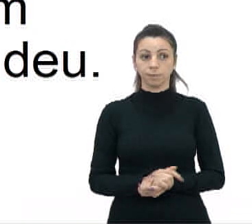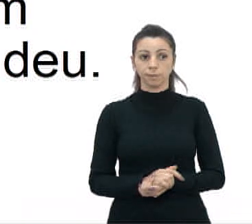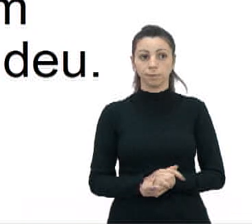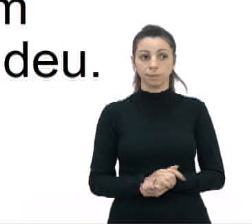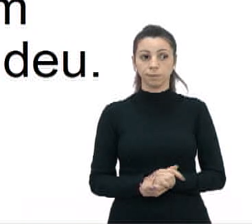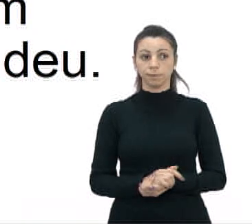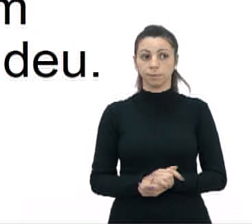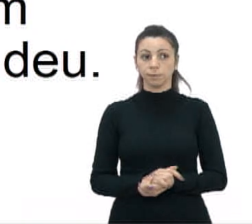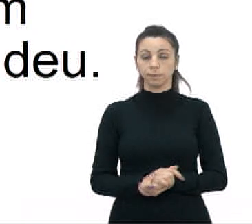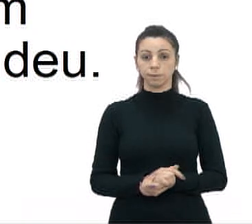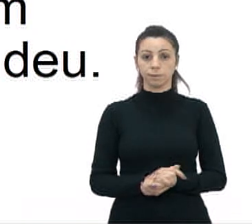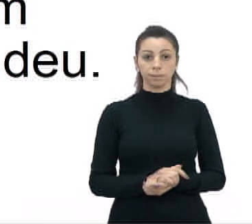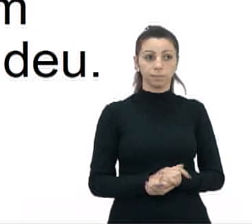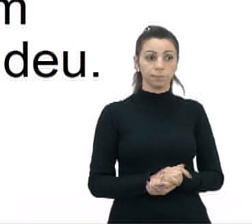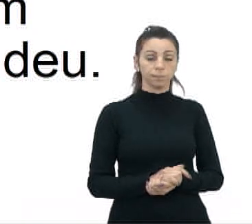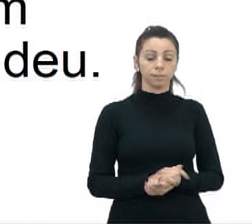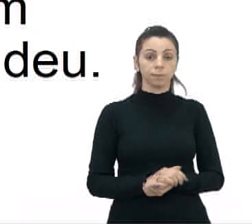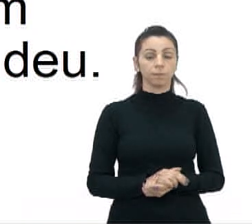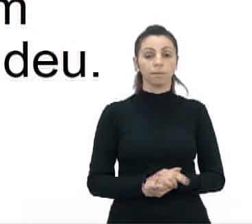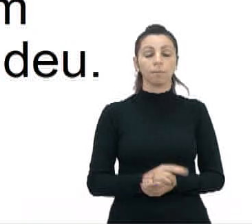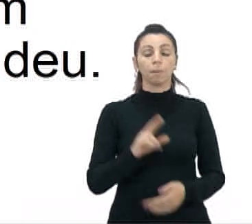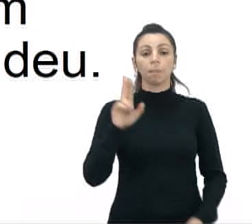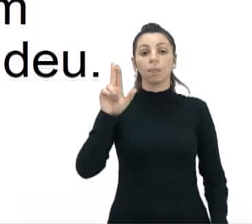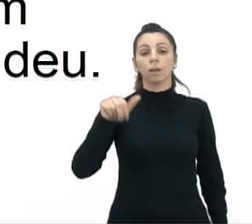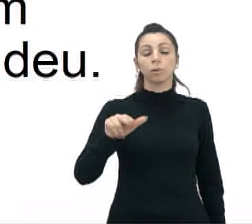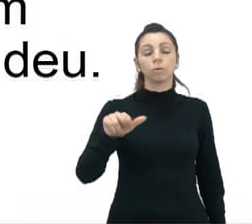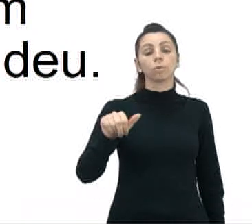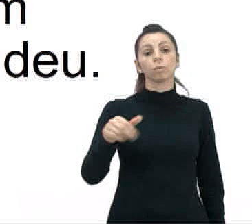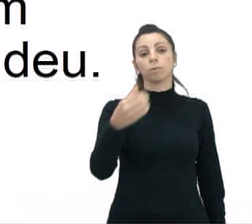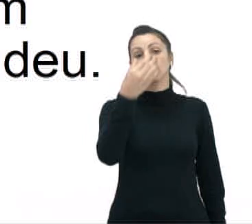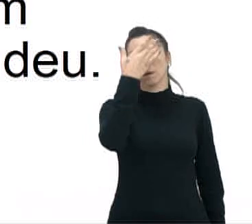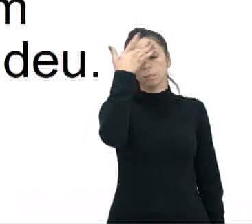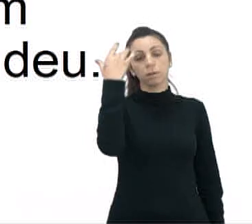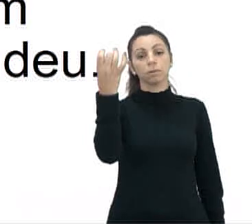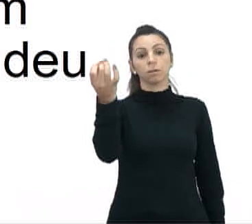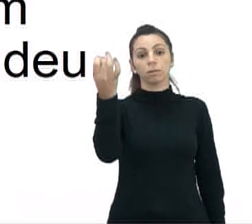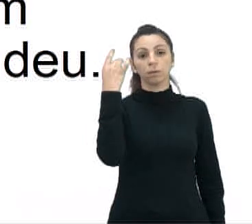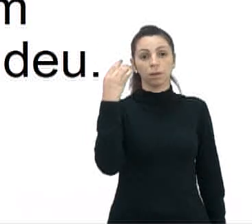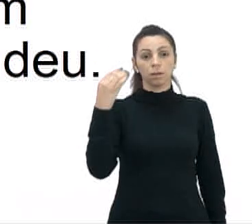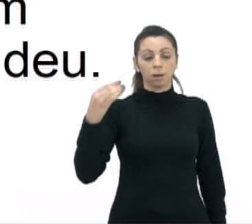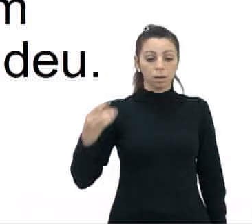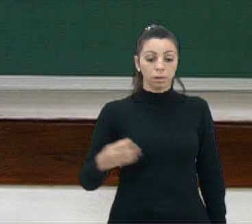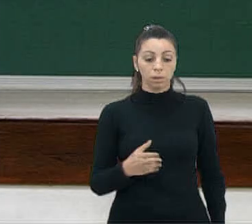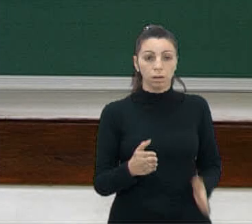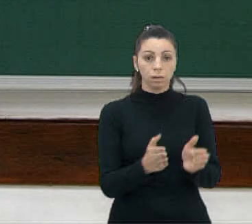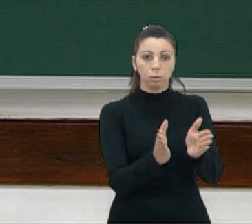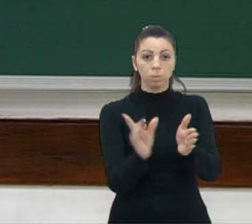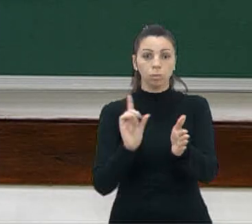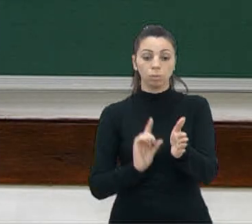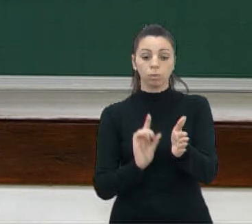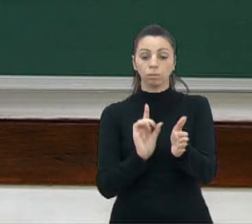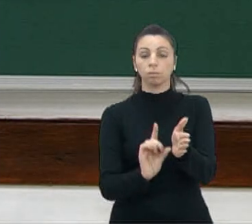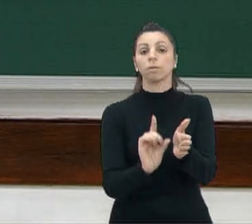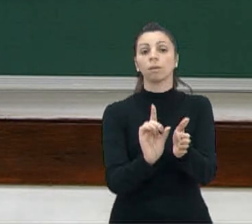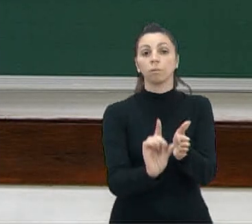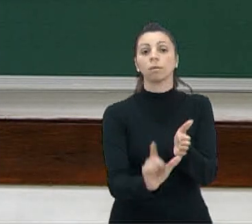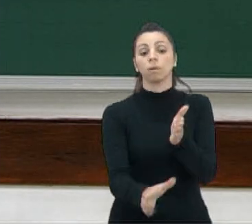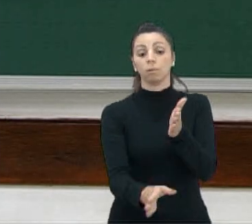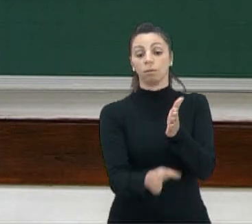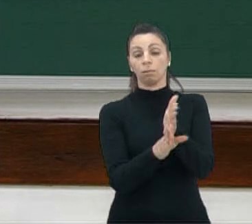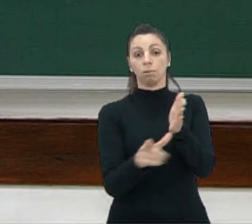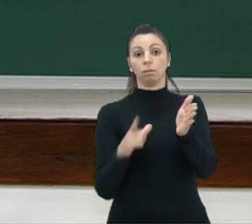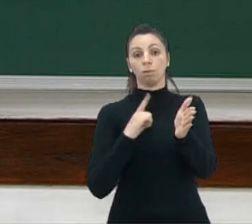deixa eu voltar aqui. Nunca me esquecerei que no meio do caminho tinha uma pedra. Então você tem aí uma oração, nunca